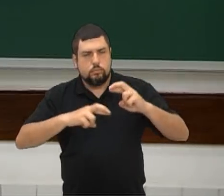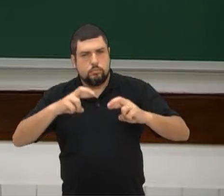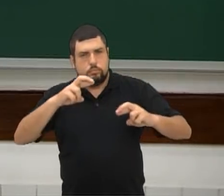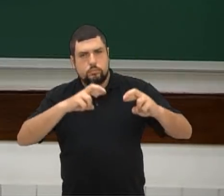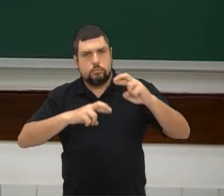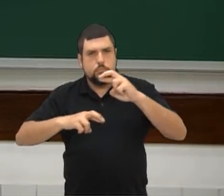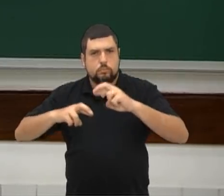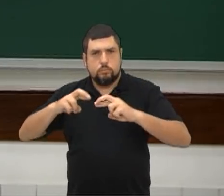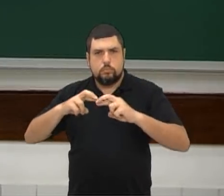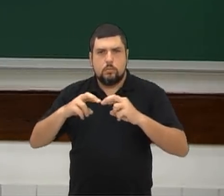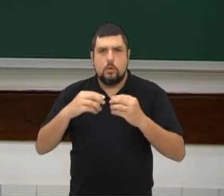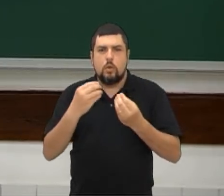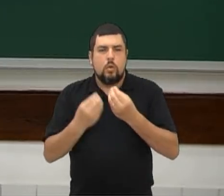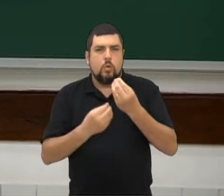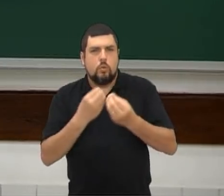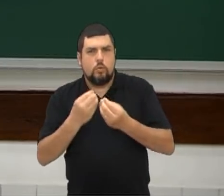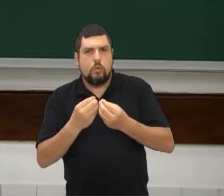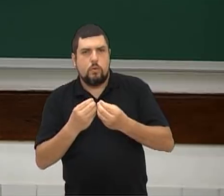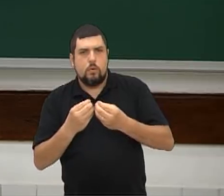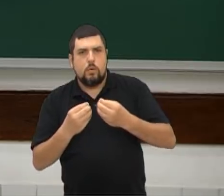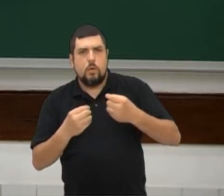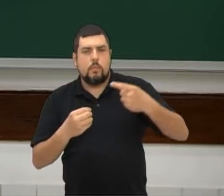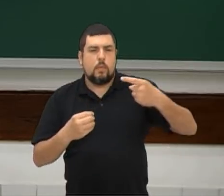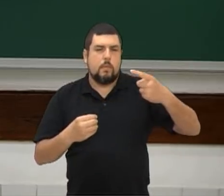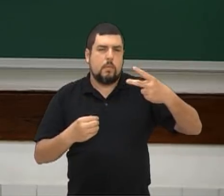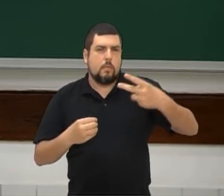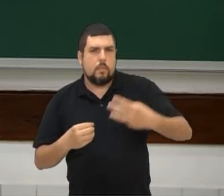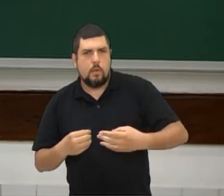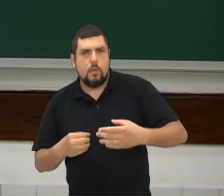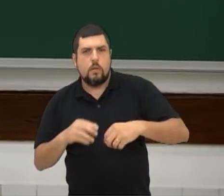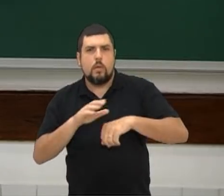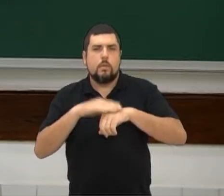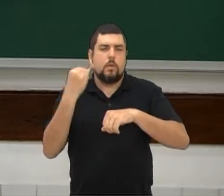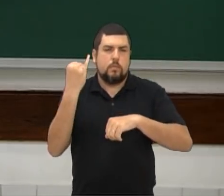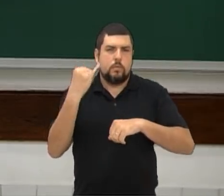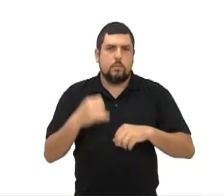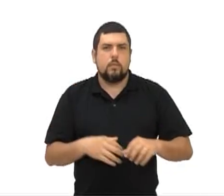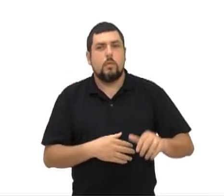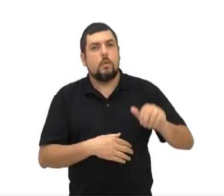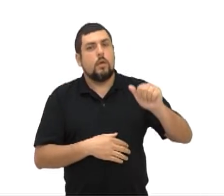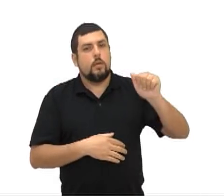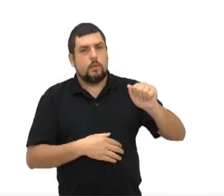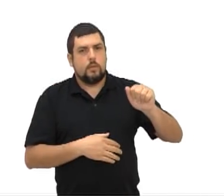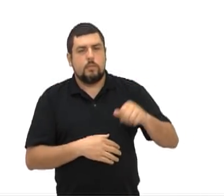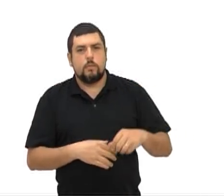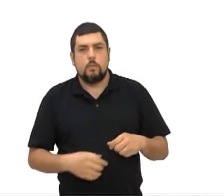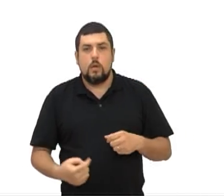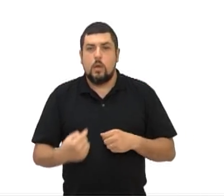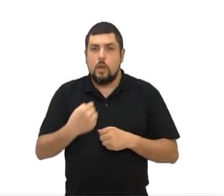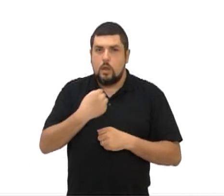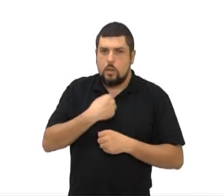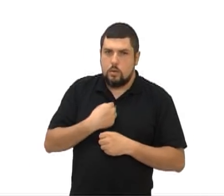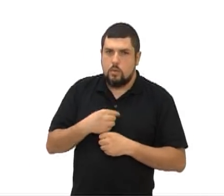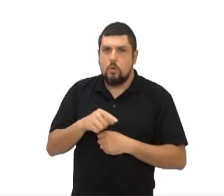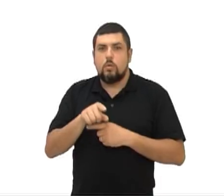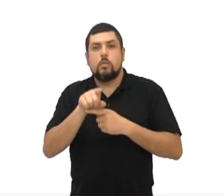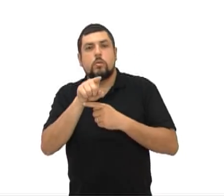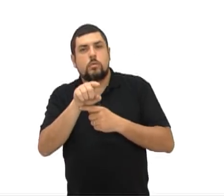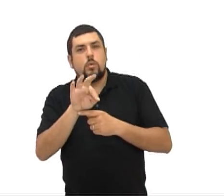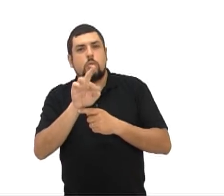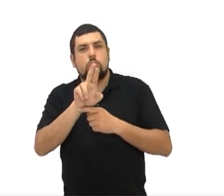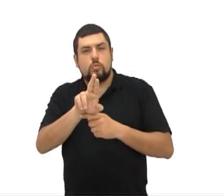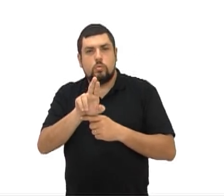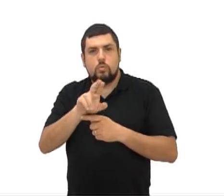para vocês, essa coisa de prevalecer, quem que é o mais importante. Letra A, eu e tu gostamos de